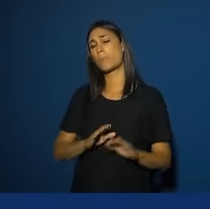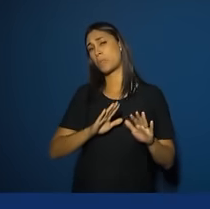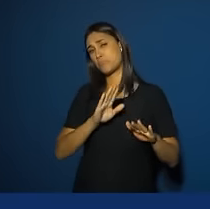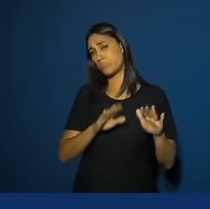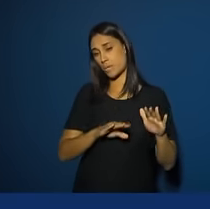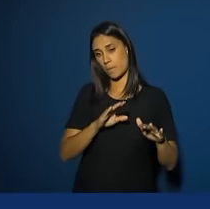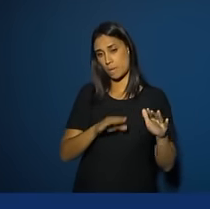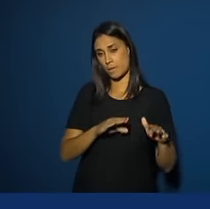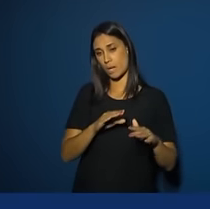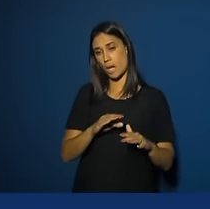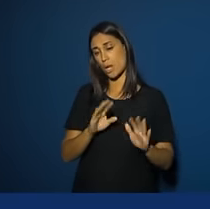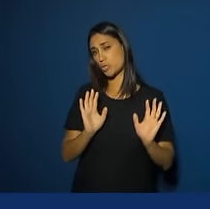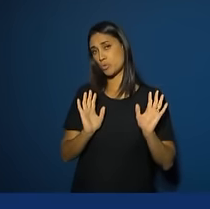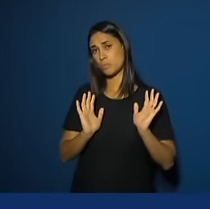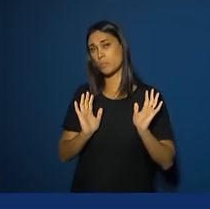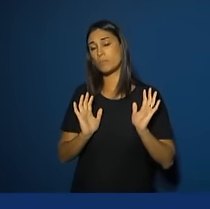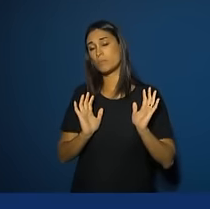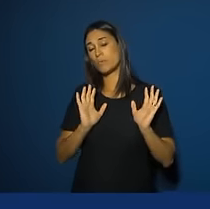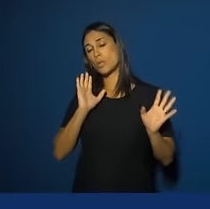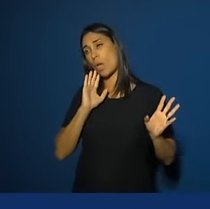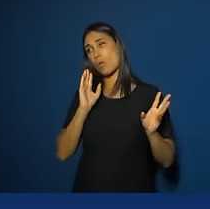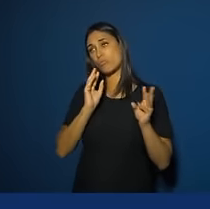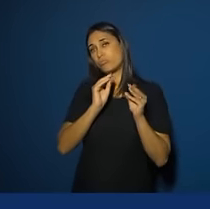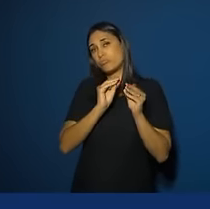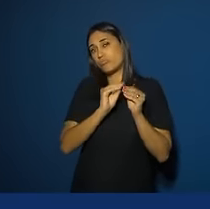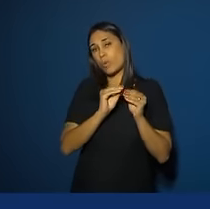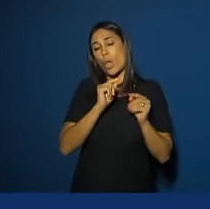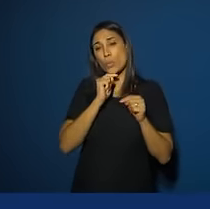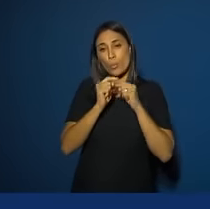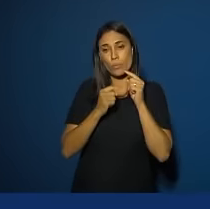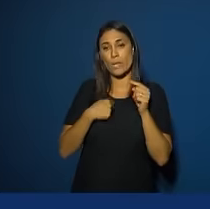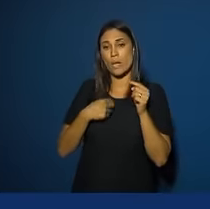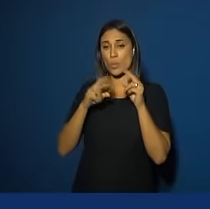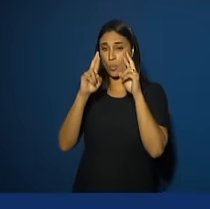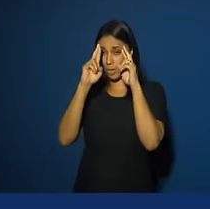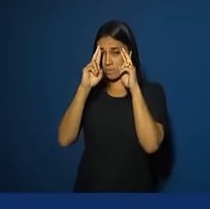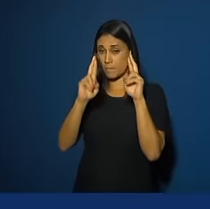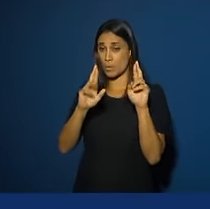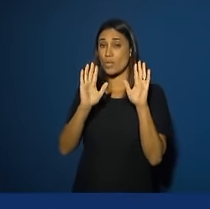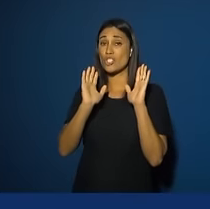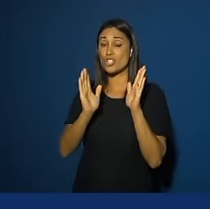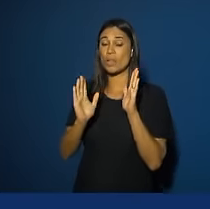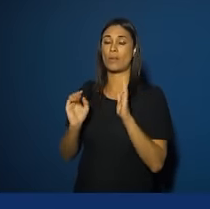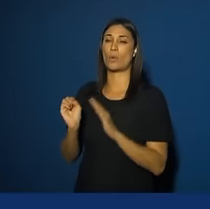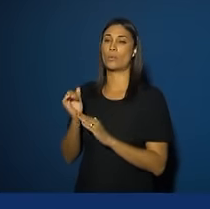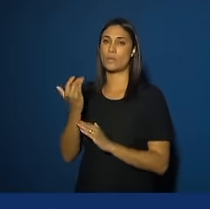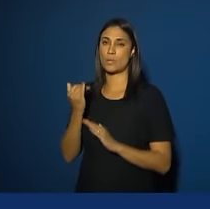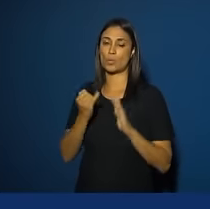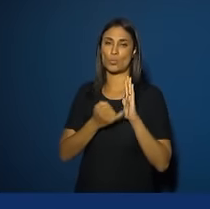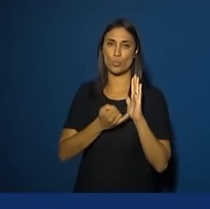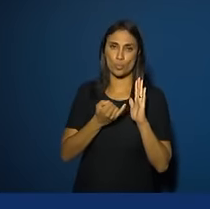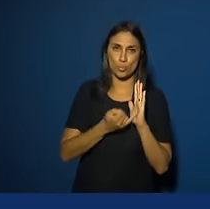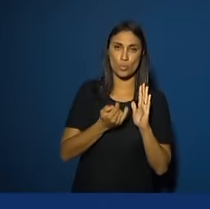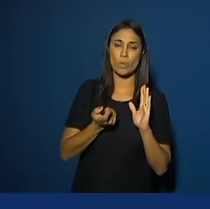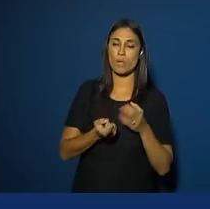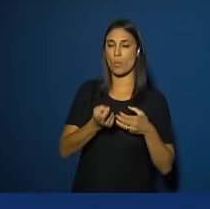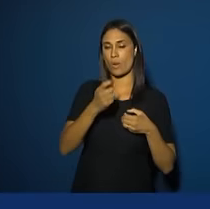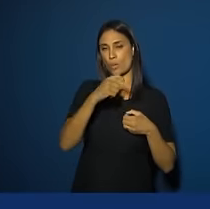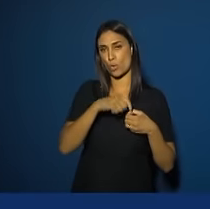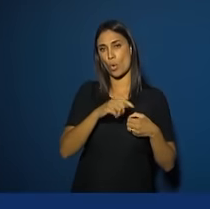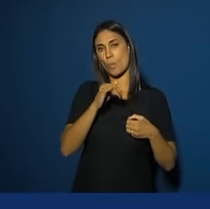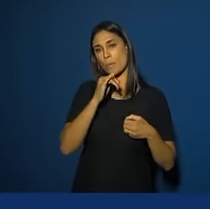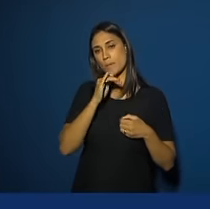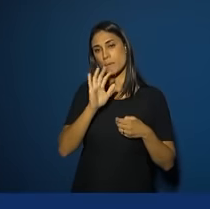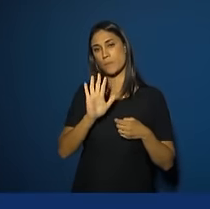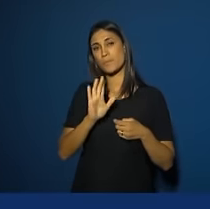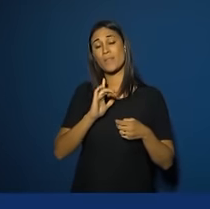Independente, vamos dizer, da conclusão que a gente tire a respeito do que já está acontecendo com a inflação e o quão, vamos dizer